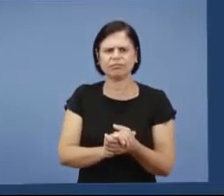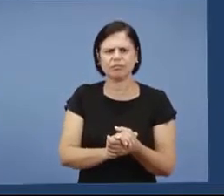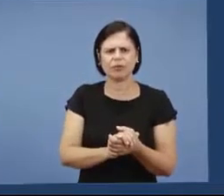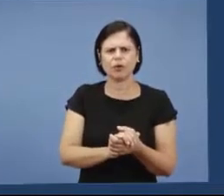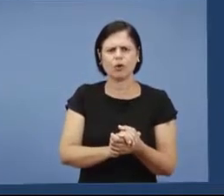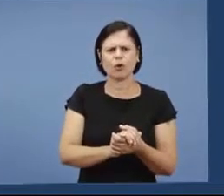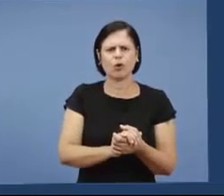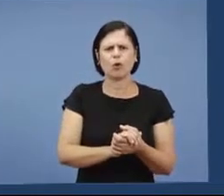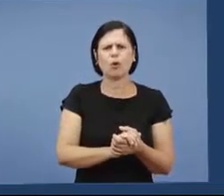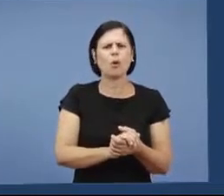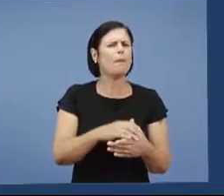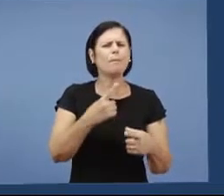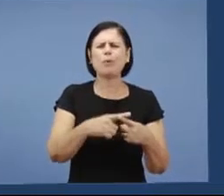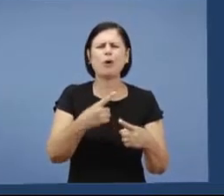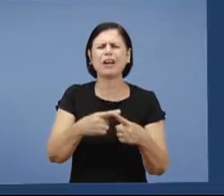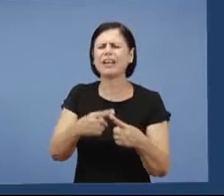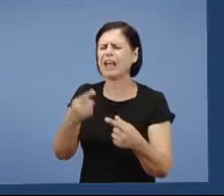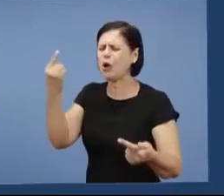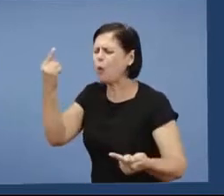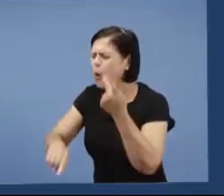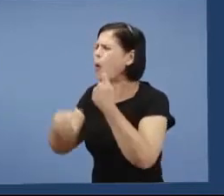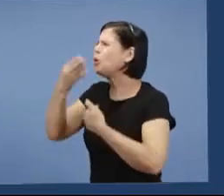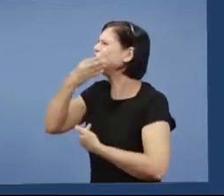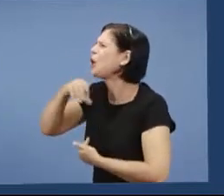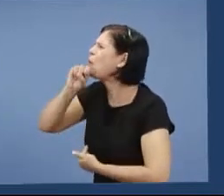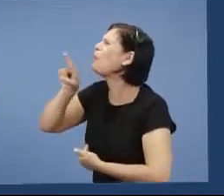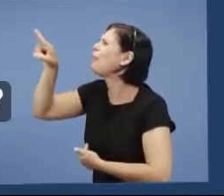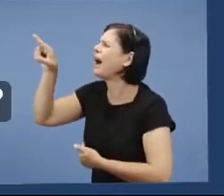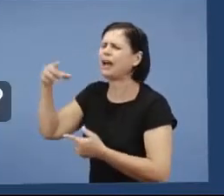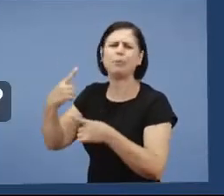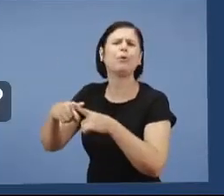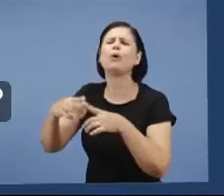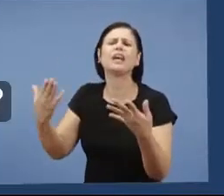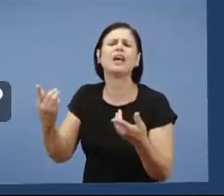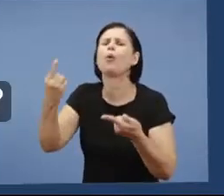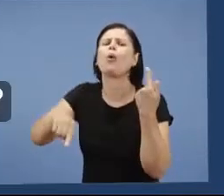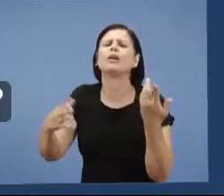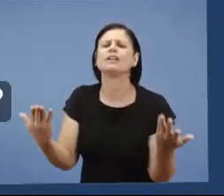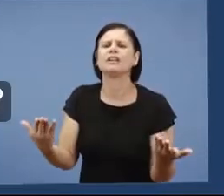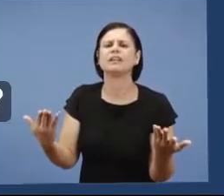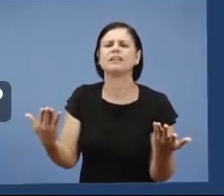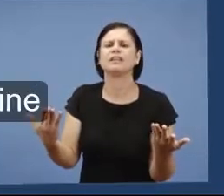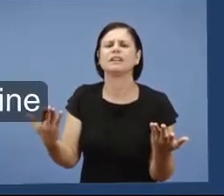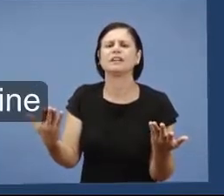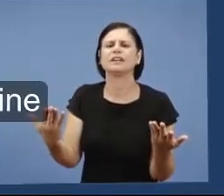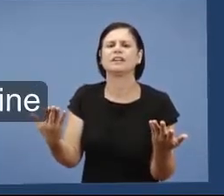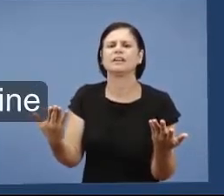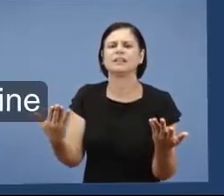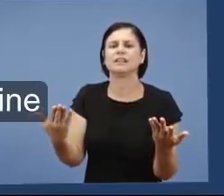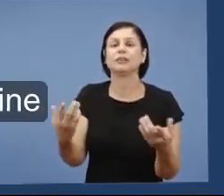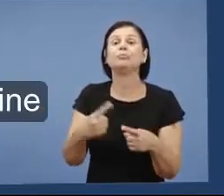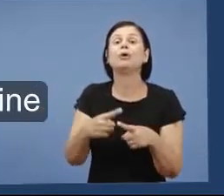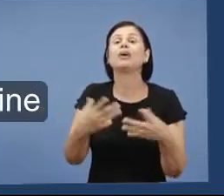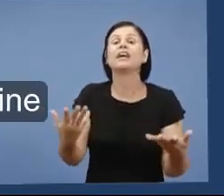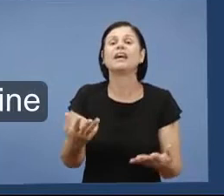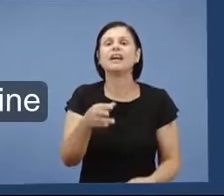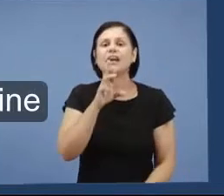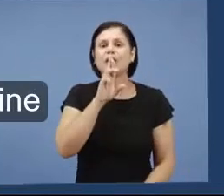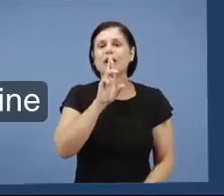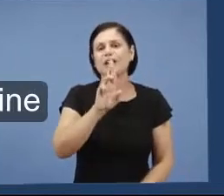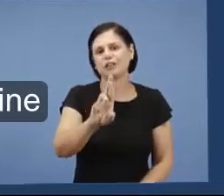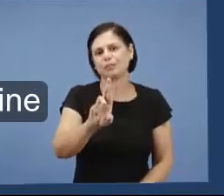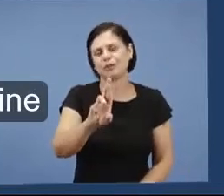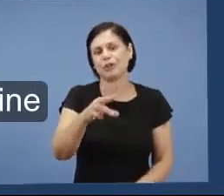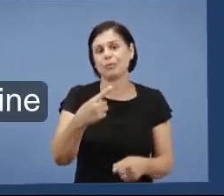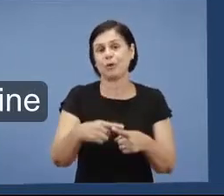a reação contra o Pai? Onde é que nós descobrimos, portanto, no texto, que a reação foi contra o Pai? Por quê? Porque a reação foi